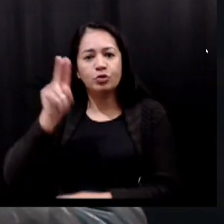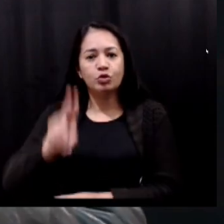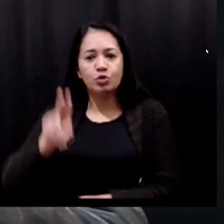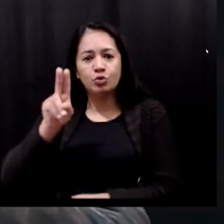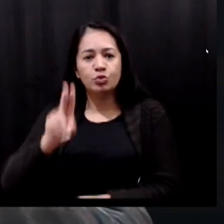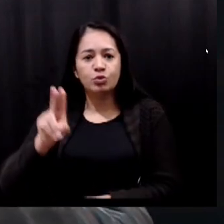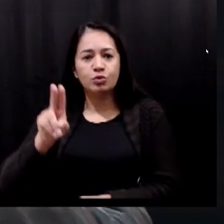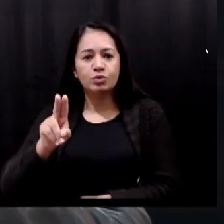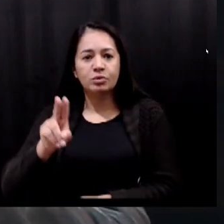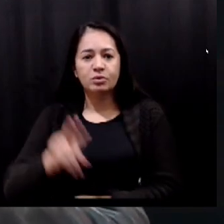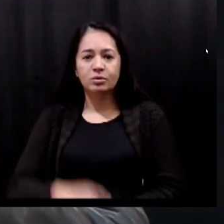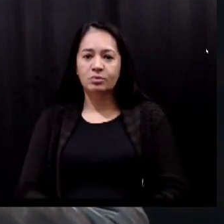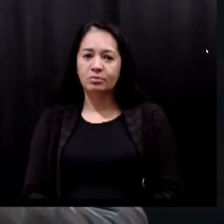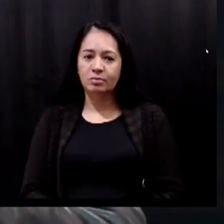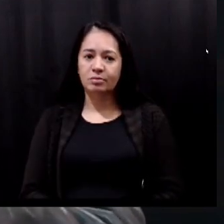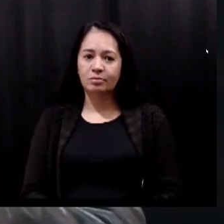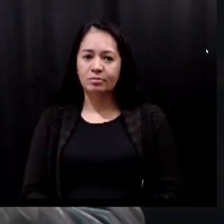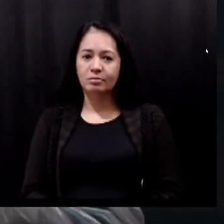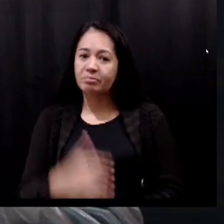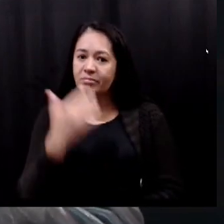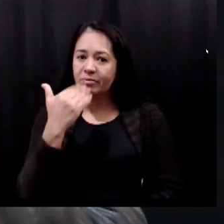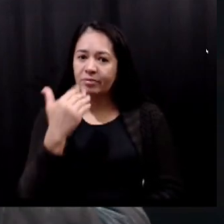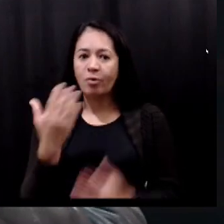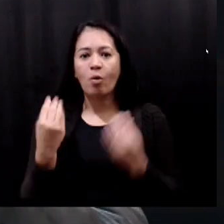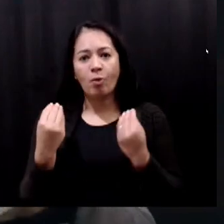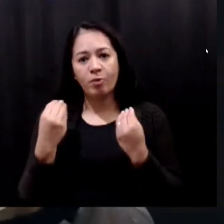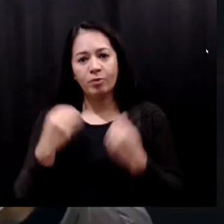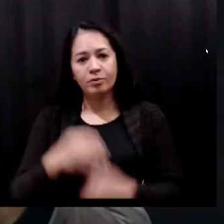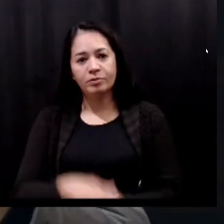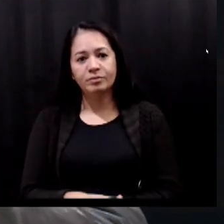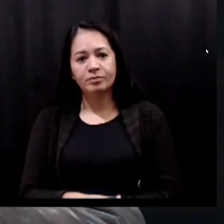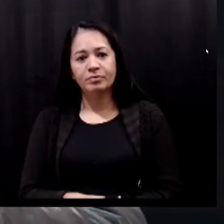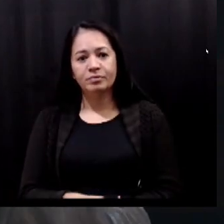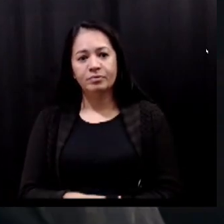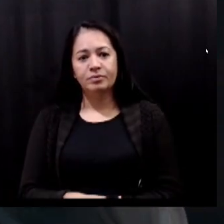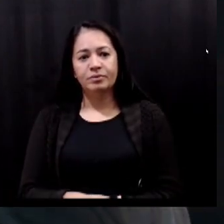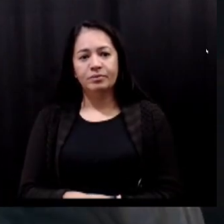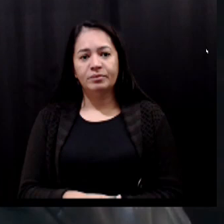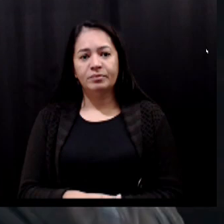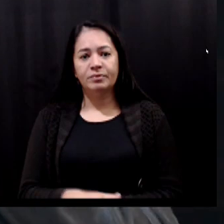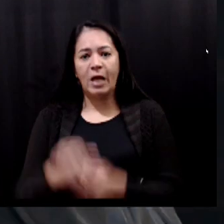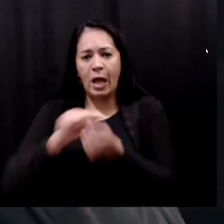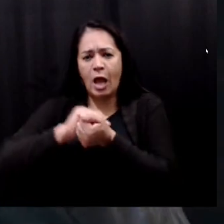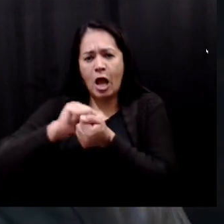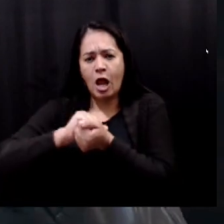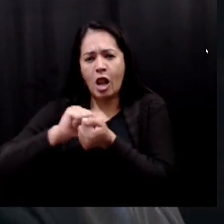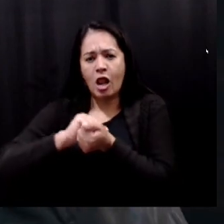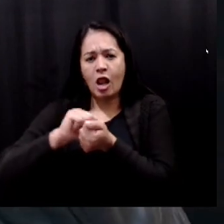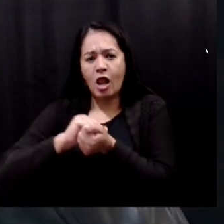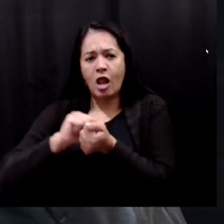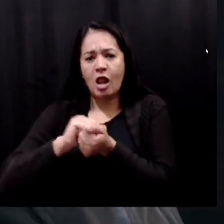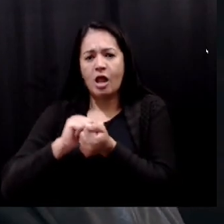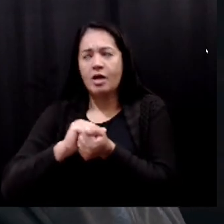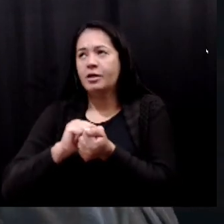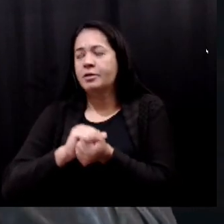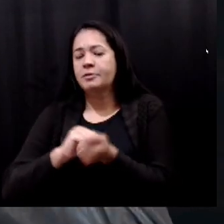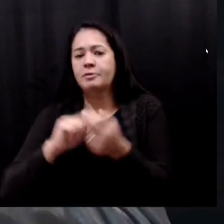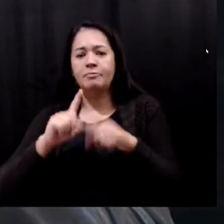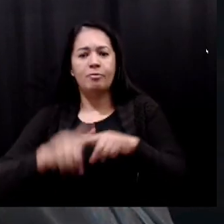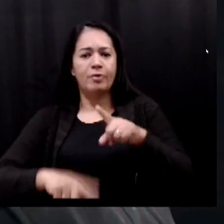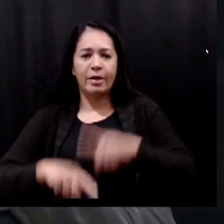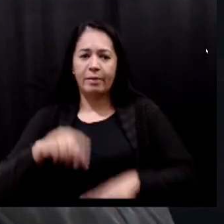para se alimentar, né? Então, lavar o catéter que vai levar